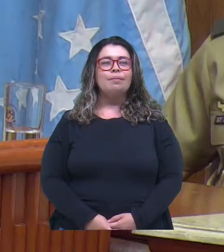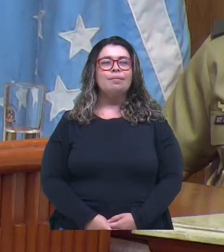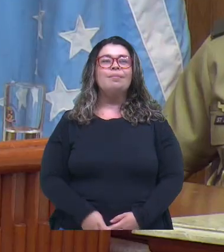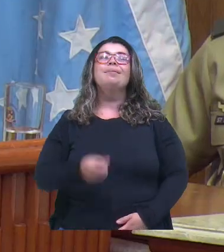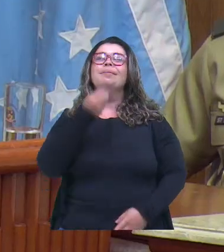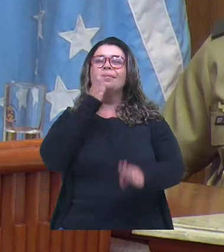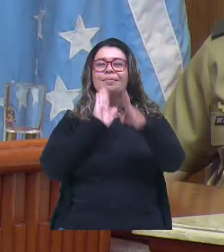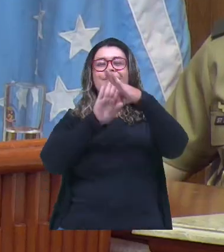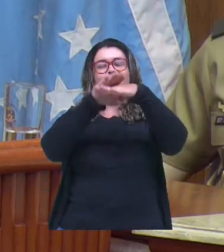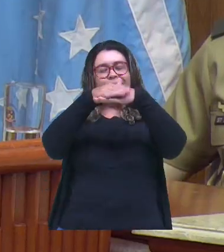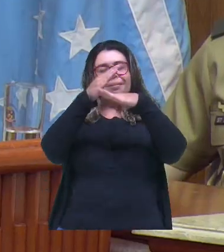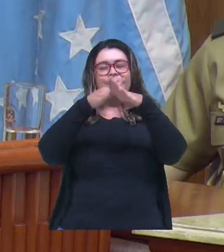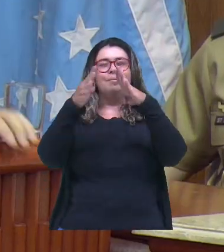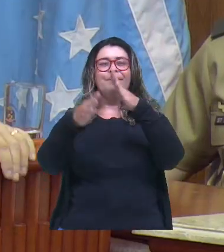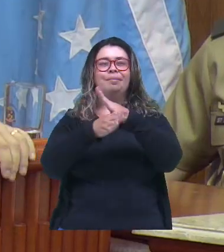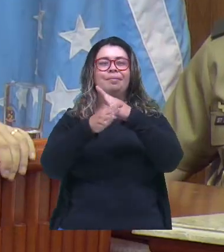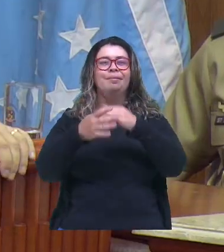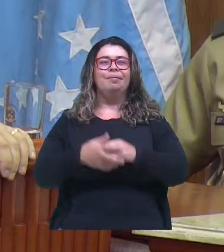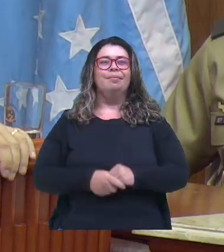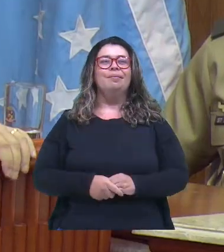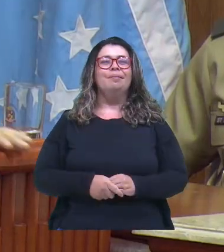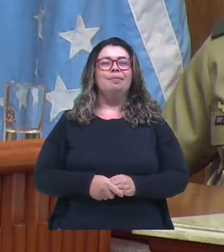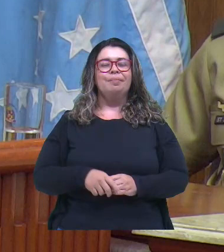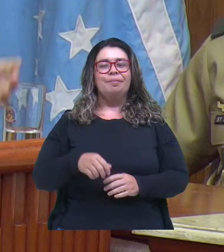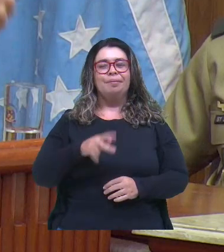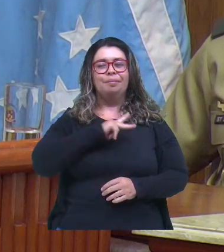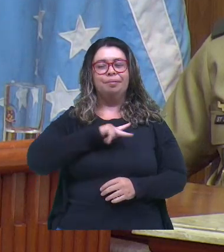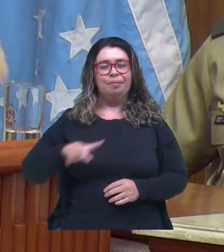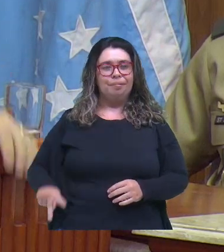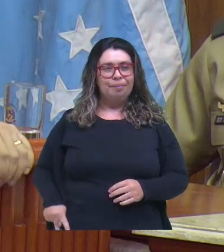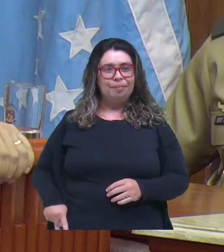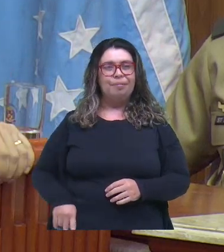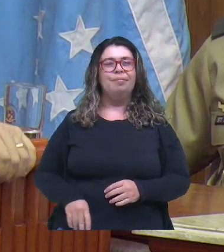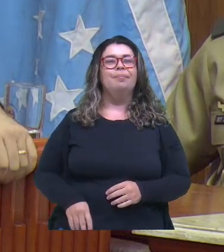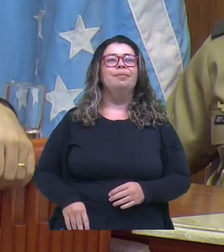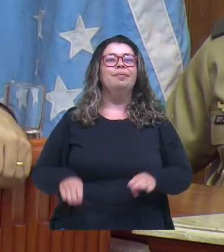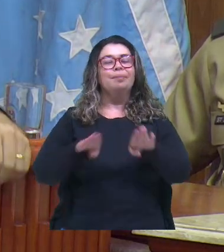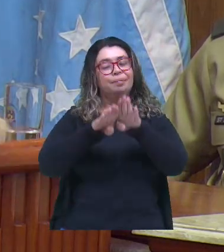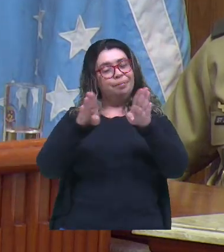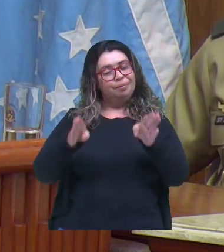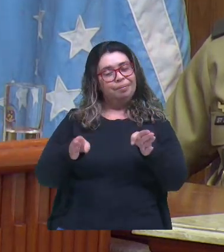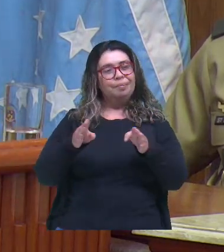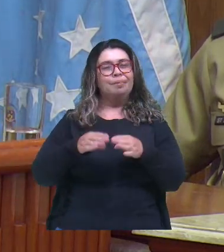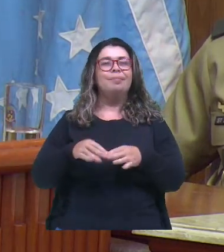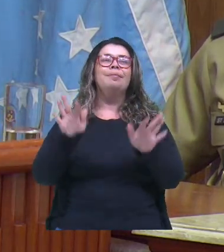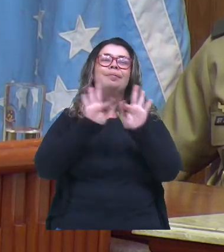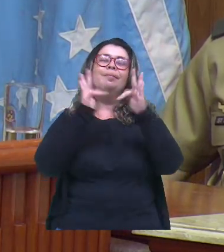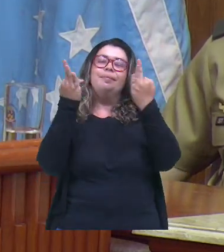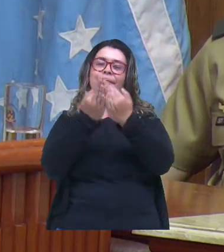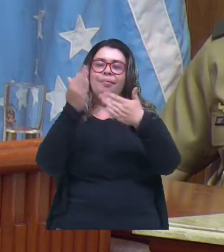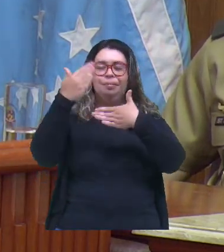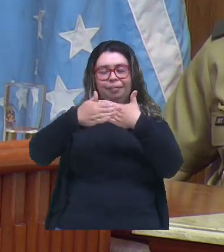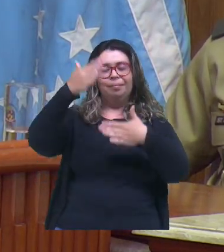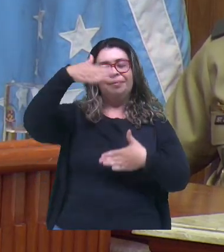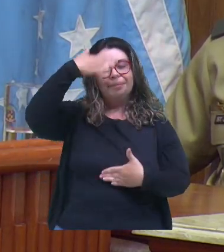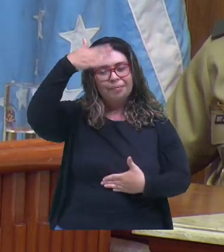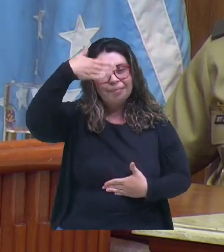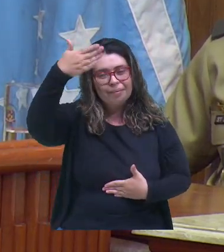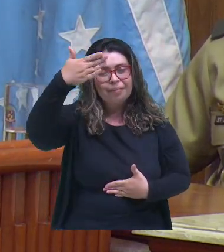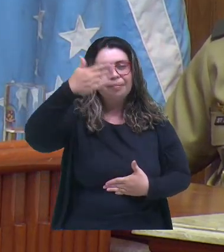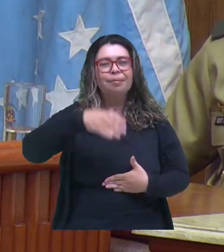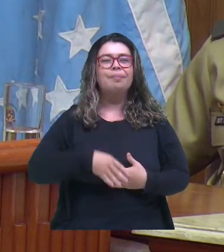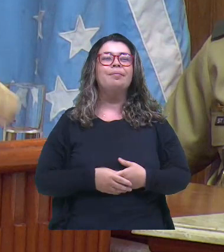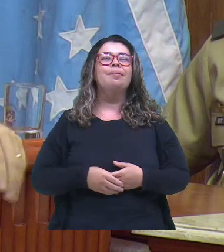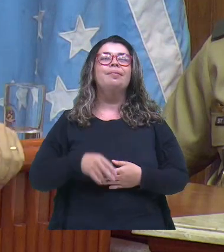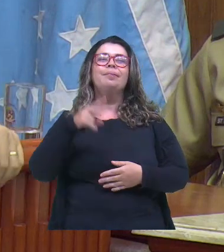Boa noite a todos. Presidente Ramon, meu boa noite. Em seu nome, cumprimento os demais membros da mesa, aos familiares aqui presentes, aos homenageados. Dizer